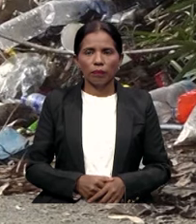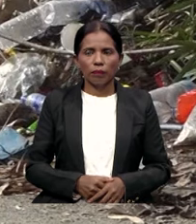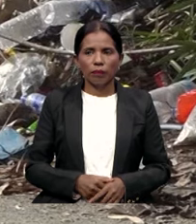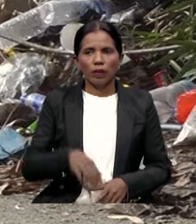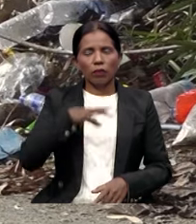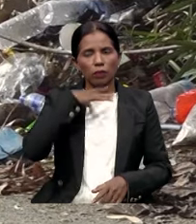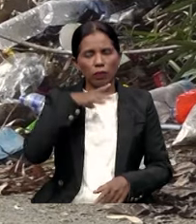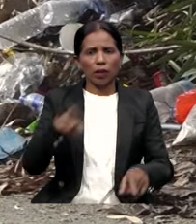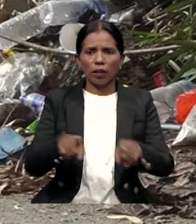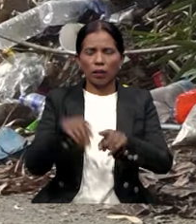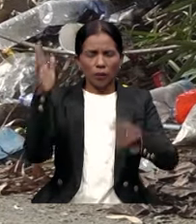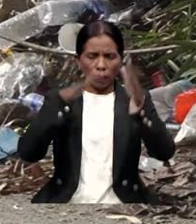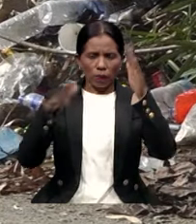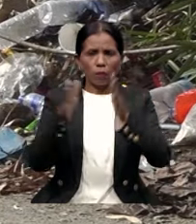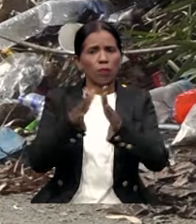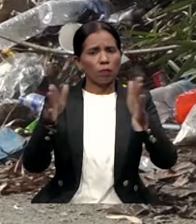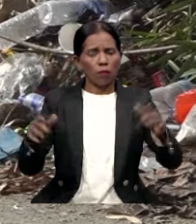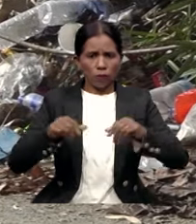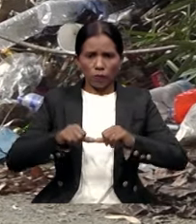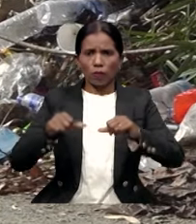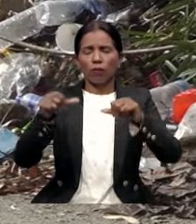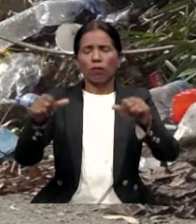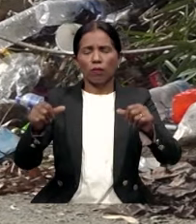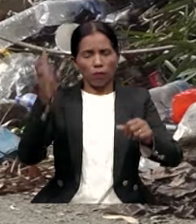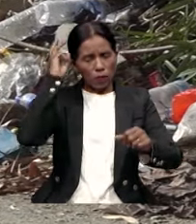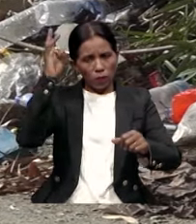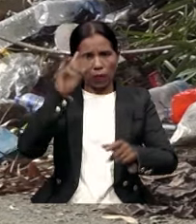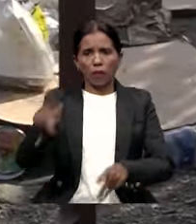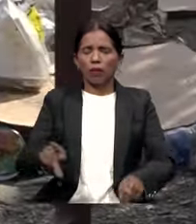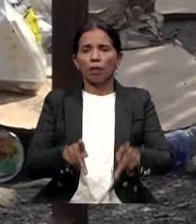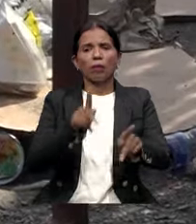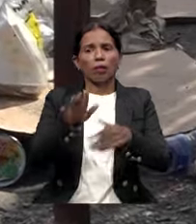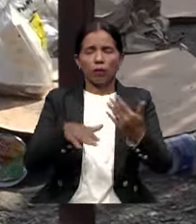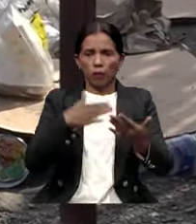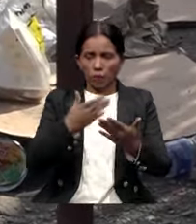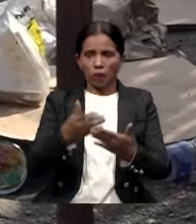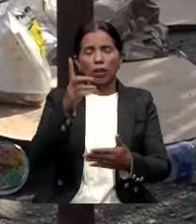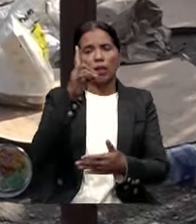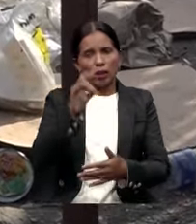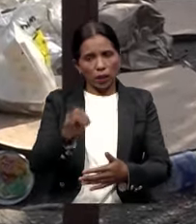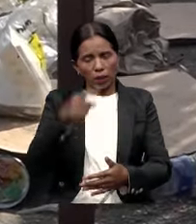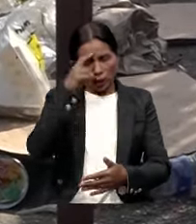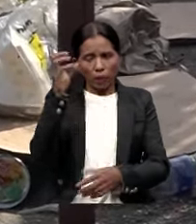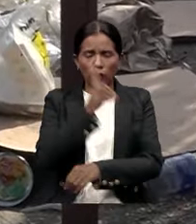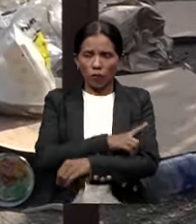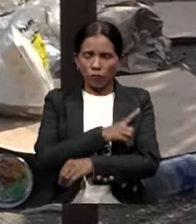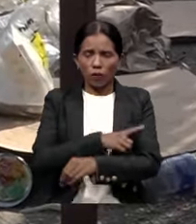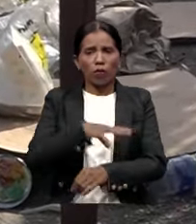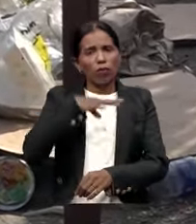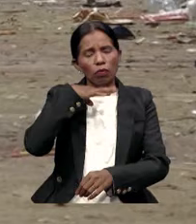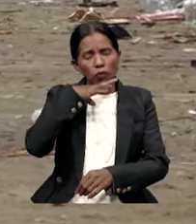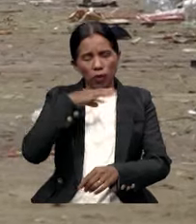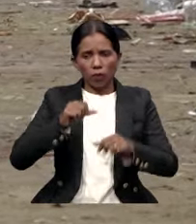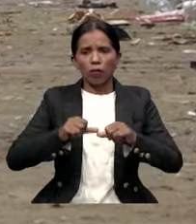Lixo não dar problema social na be continua a ser preocupação público. Liliu e a cidade dele, tamba cada loro um volume lixo